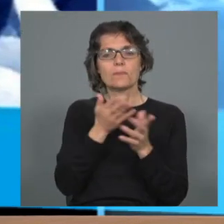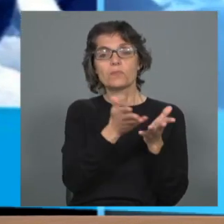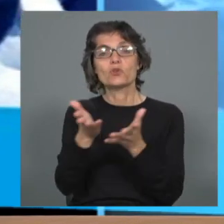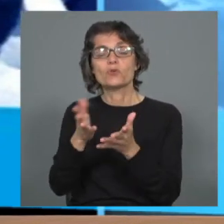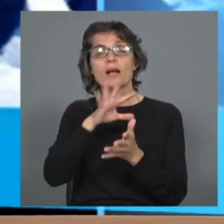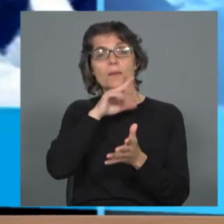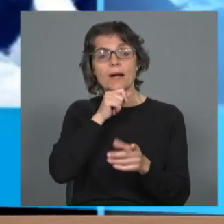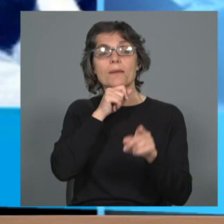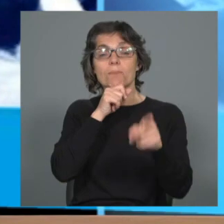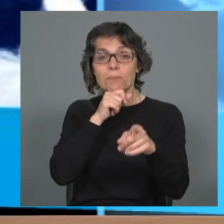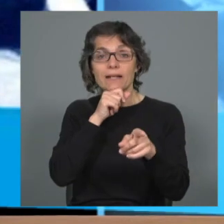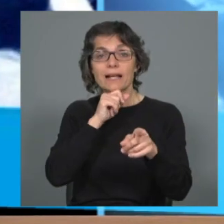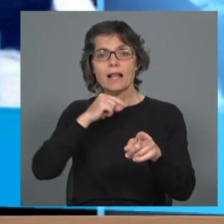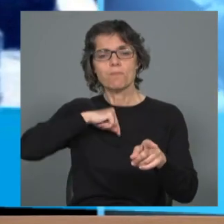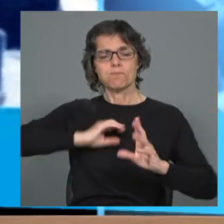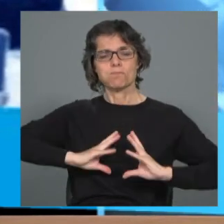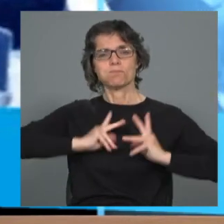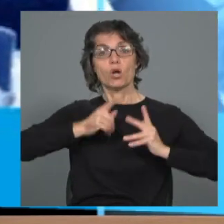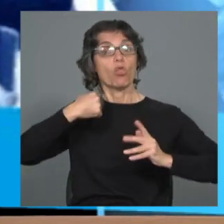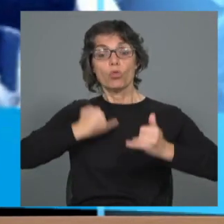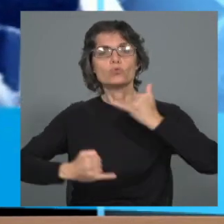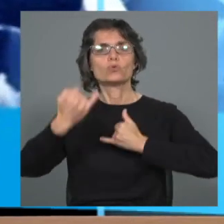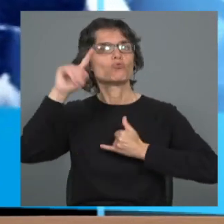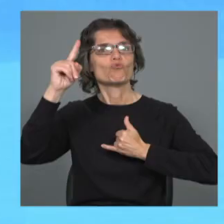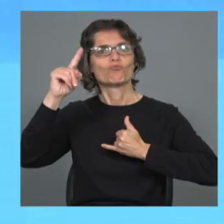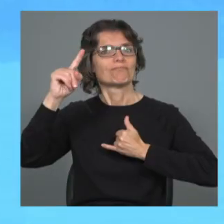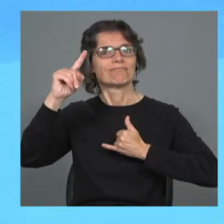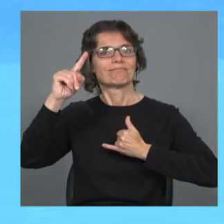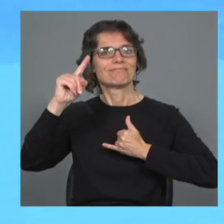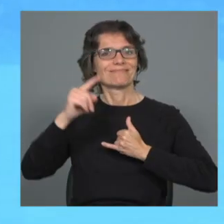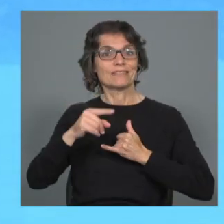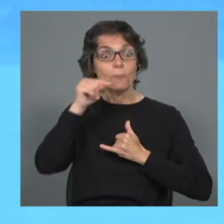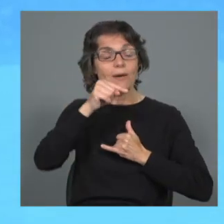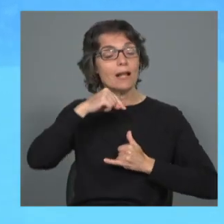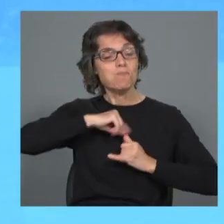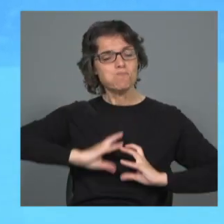sejam mães. E não nos queremos substituir a elas. Numa perspectiva técnica?